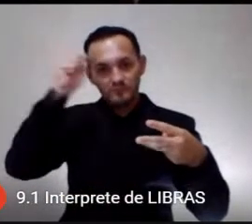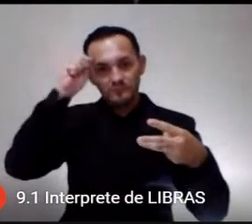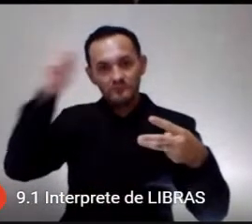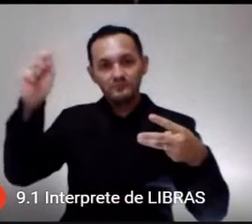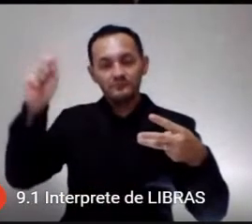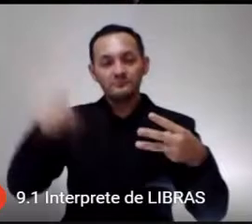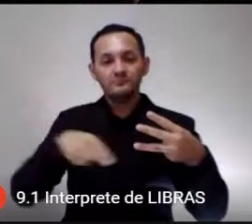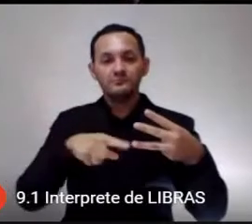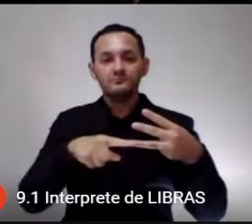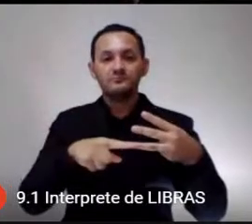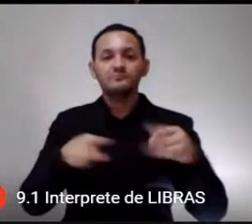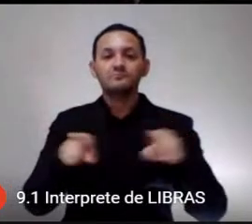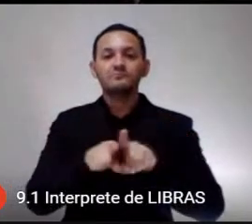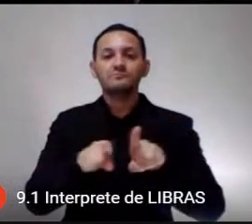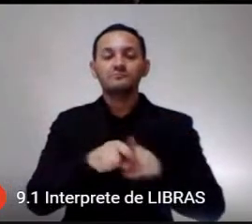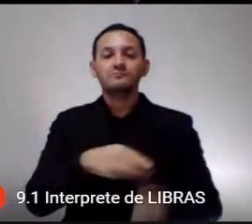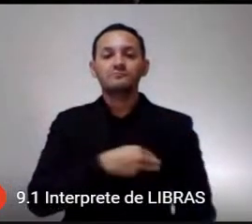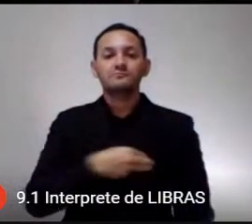do ministro